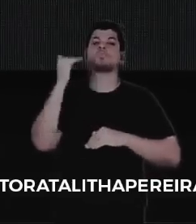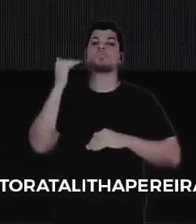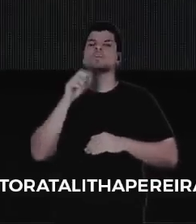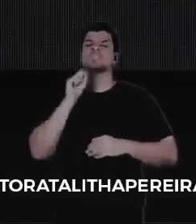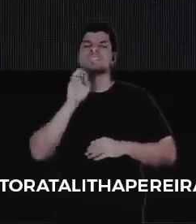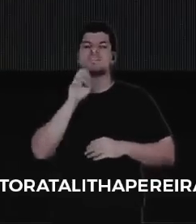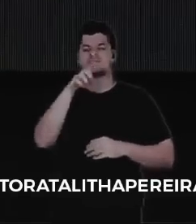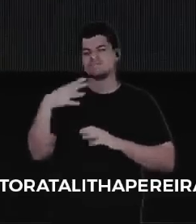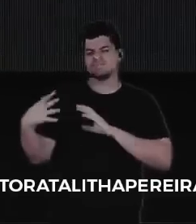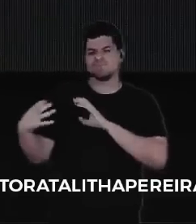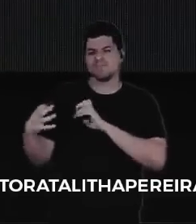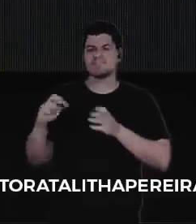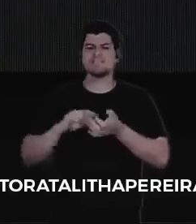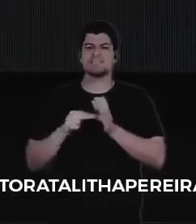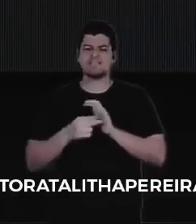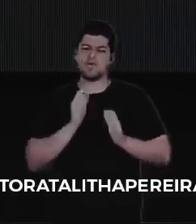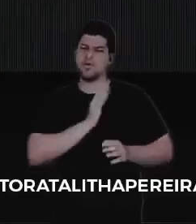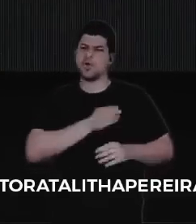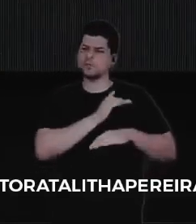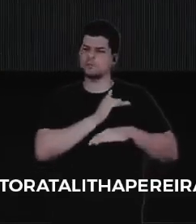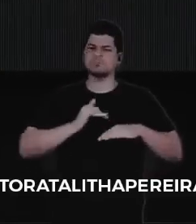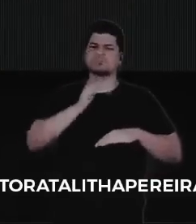ruim.